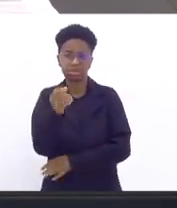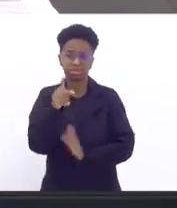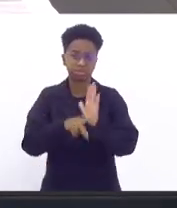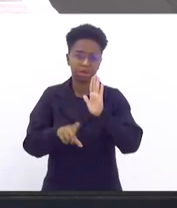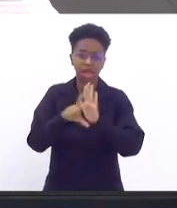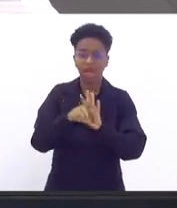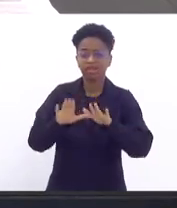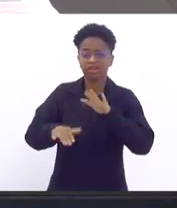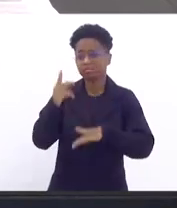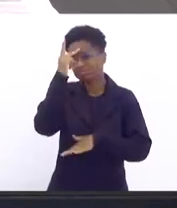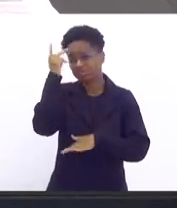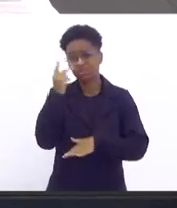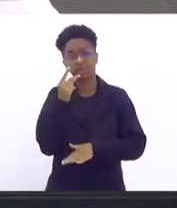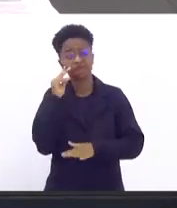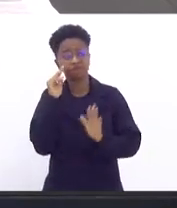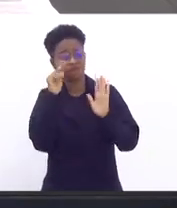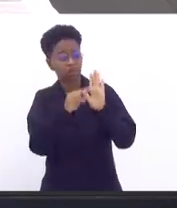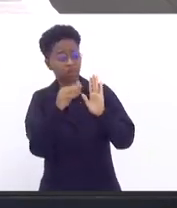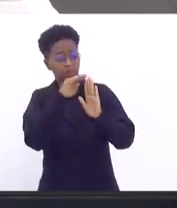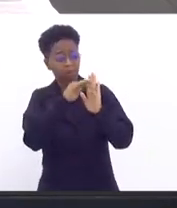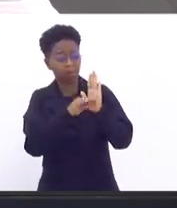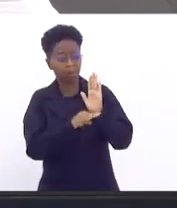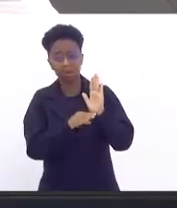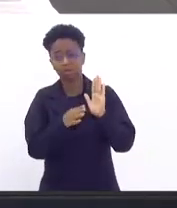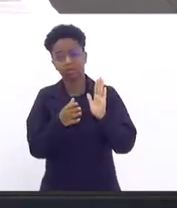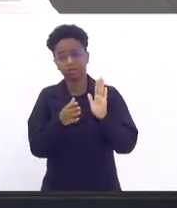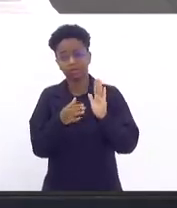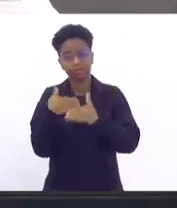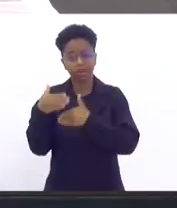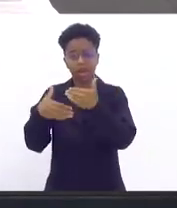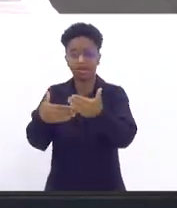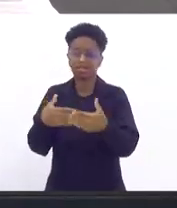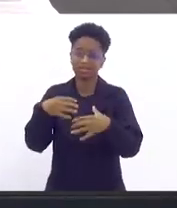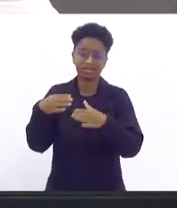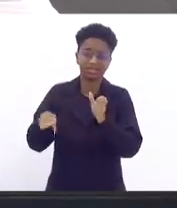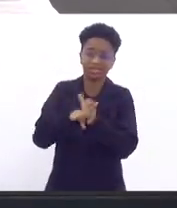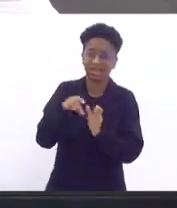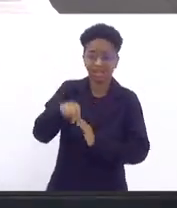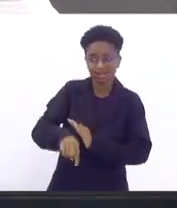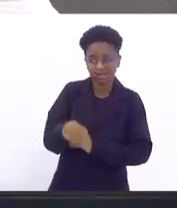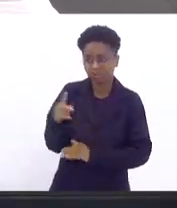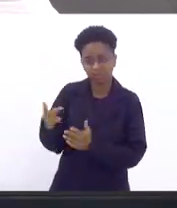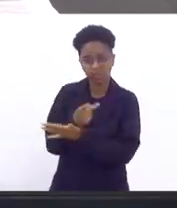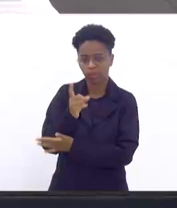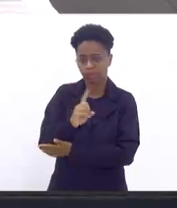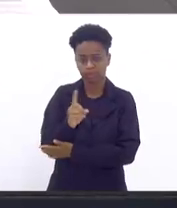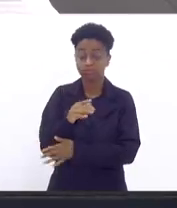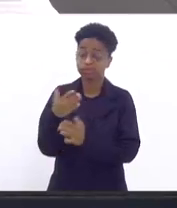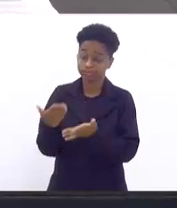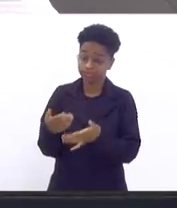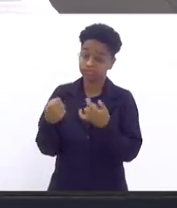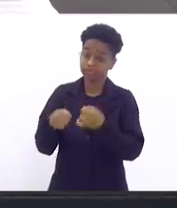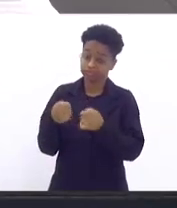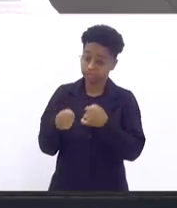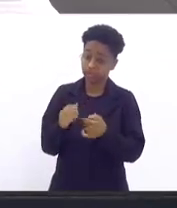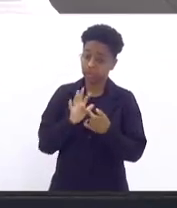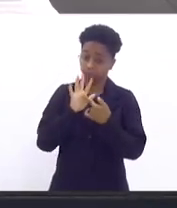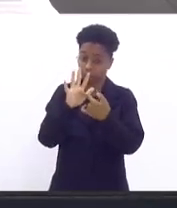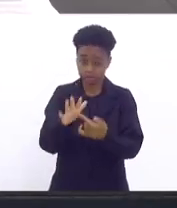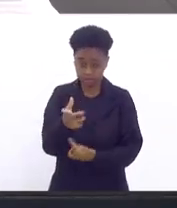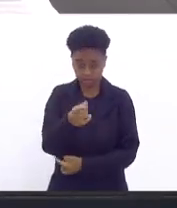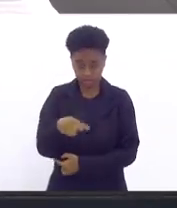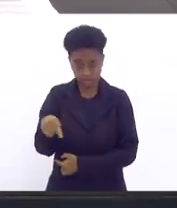olhou na ordem do dia pô meu pé ele vai avançar uma casa aí chega lá e frouxa então deixar consignado um entendimento